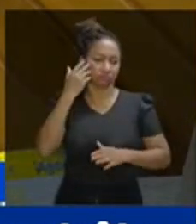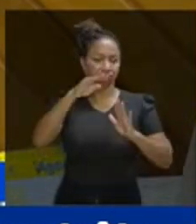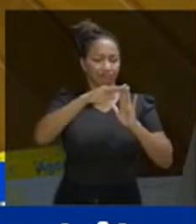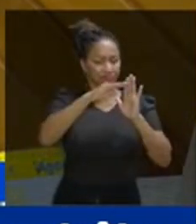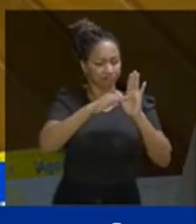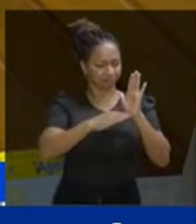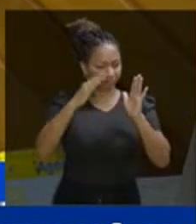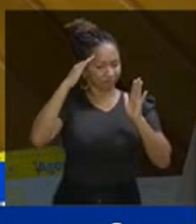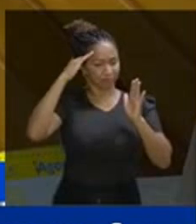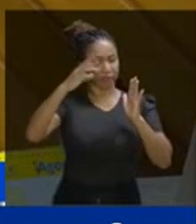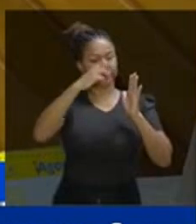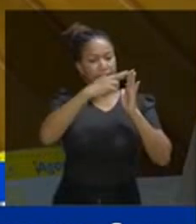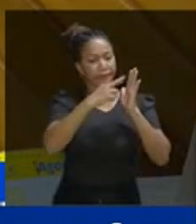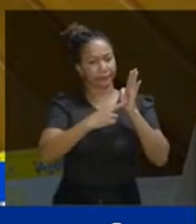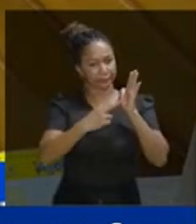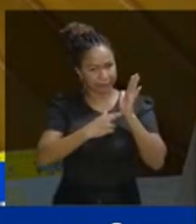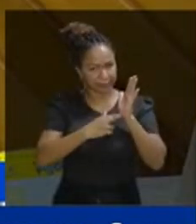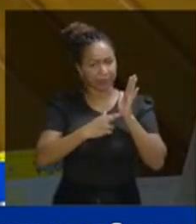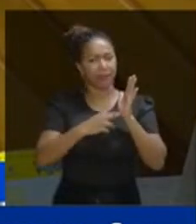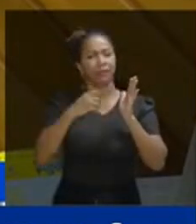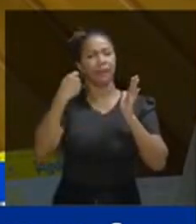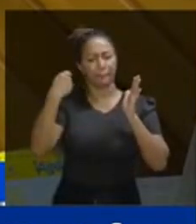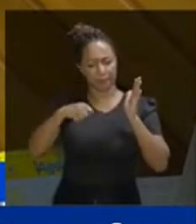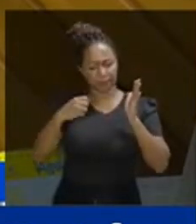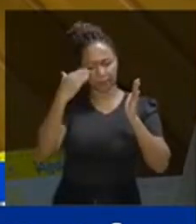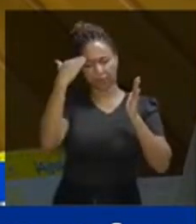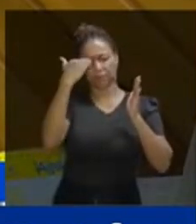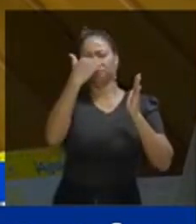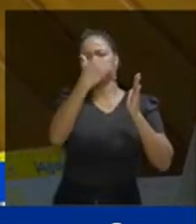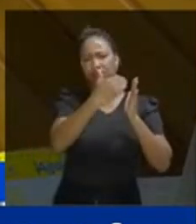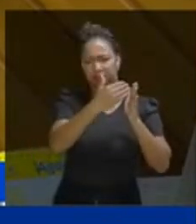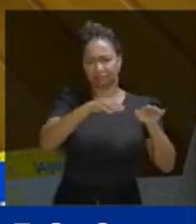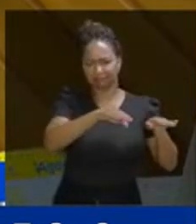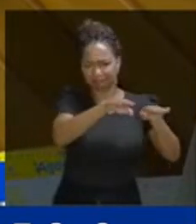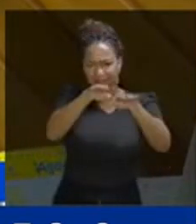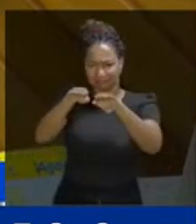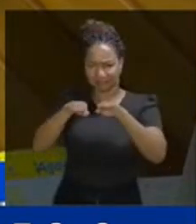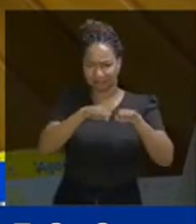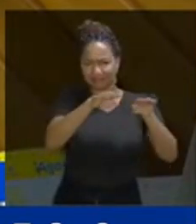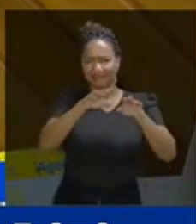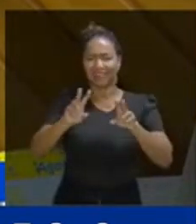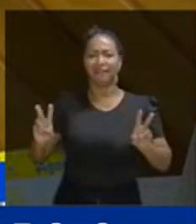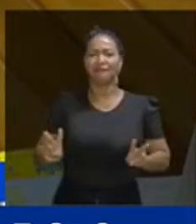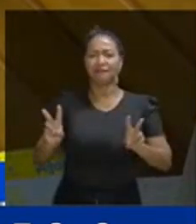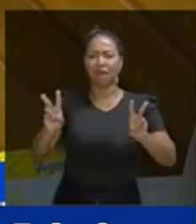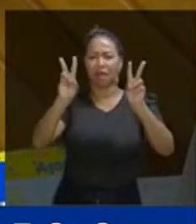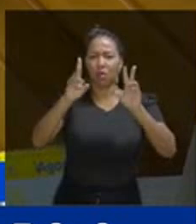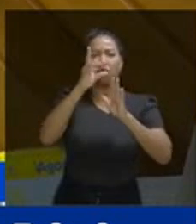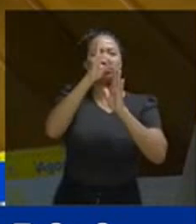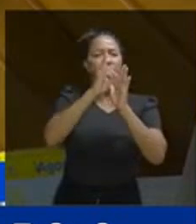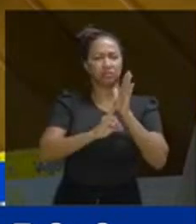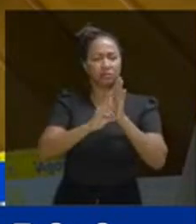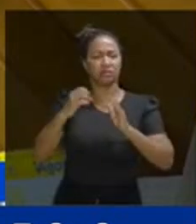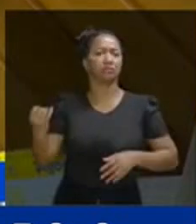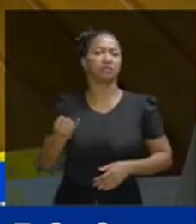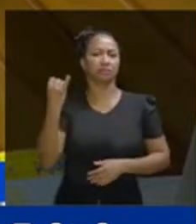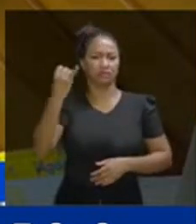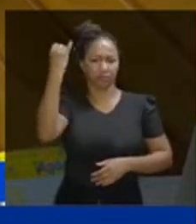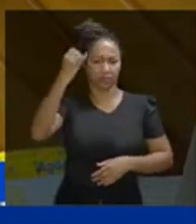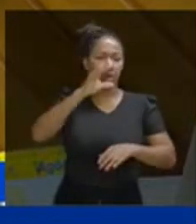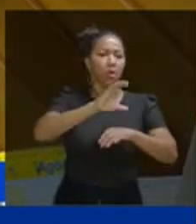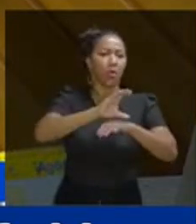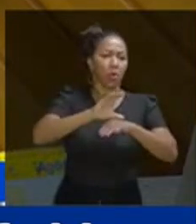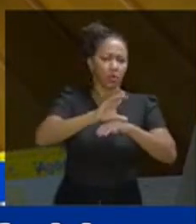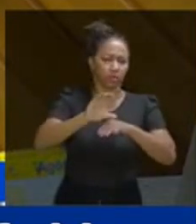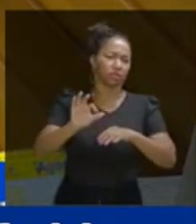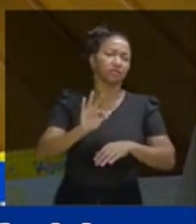por princípios e regras que, inegavelmente, precisam ser harmonizados com os valores e direitos fundamentais contemplados na Constituição